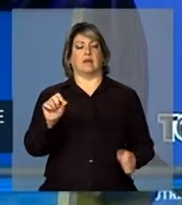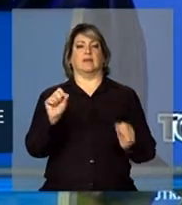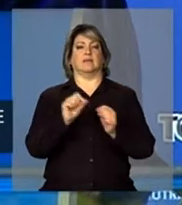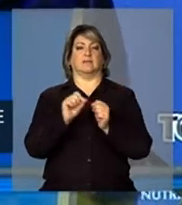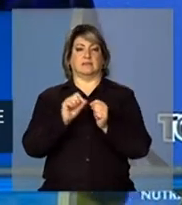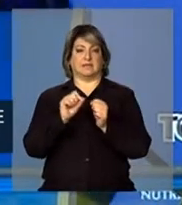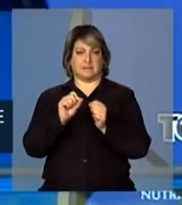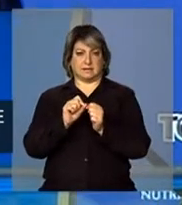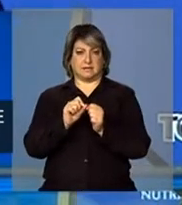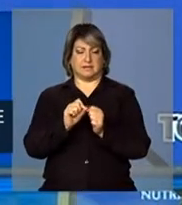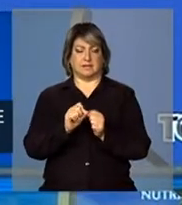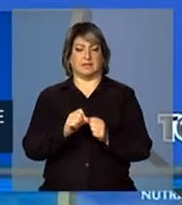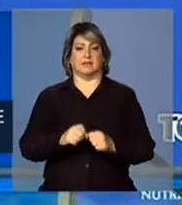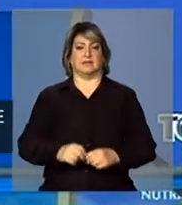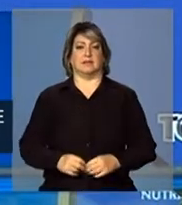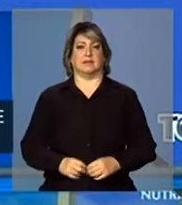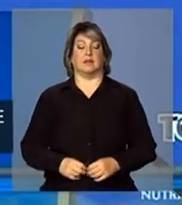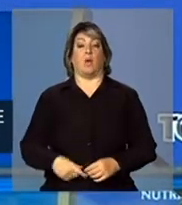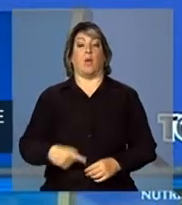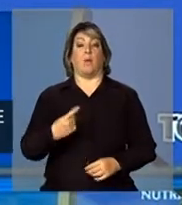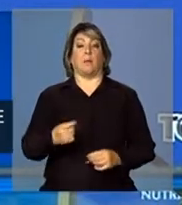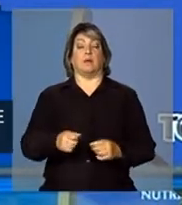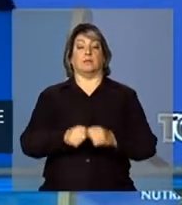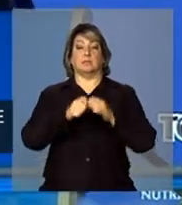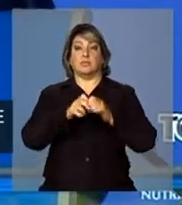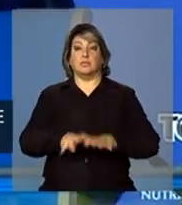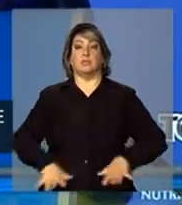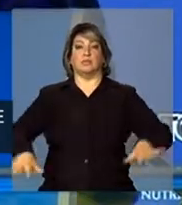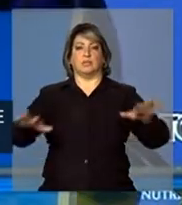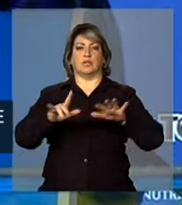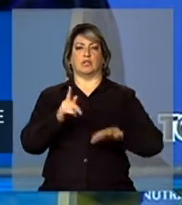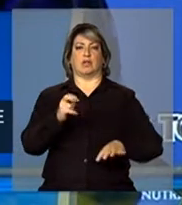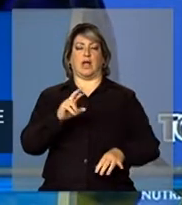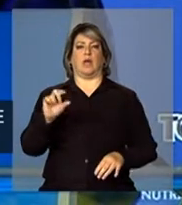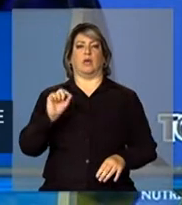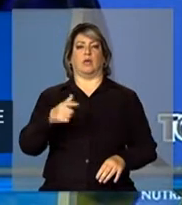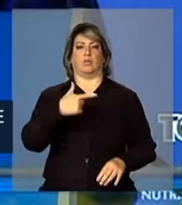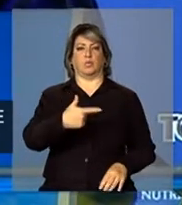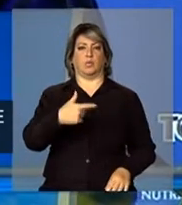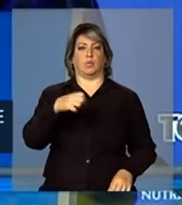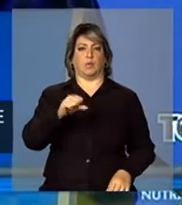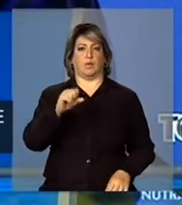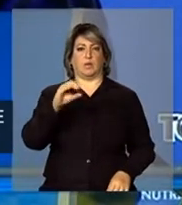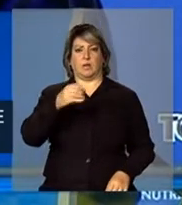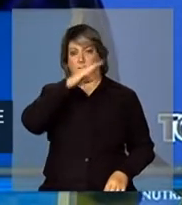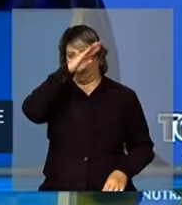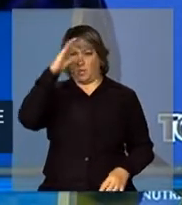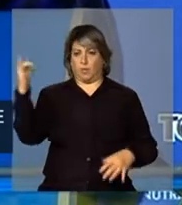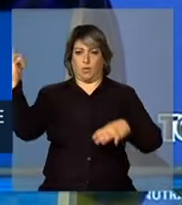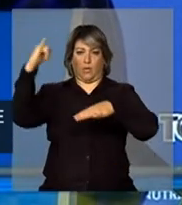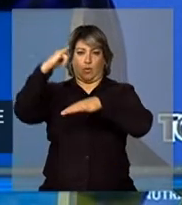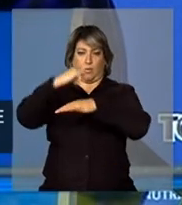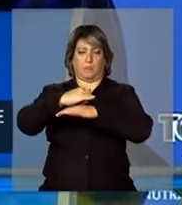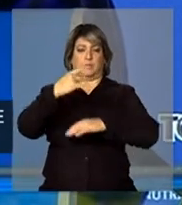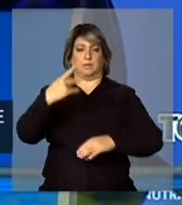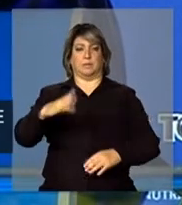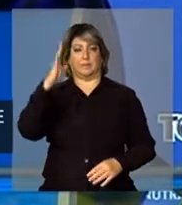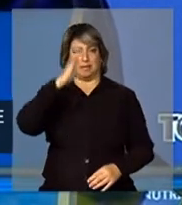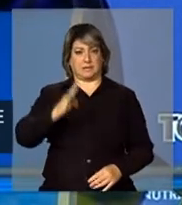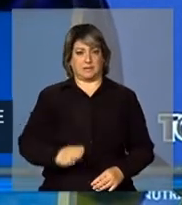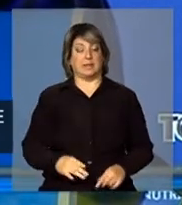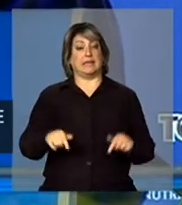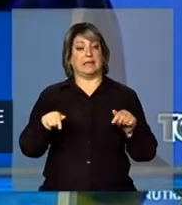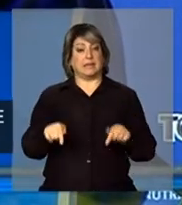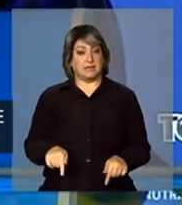fazer uma expansão geral em 280 aeroportos no Brasil. Isso está a